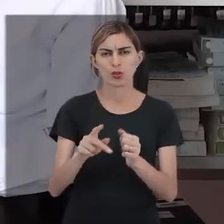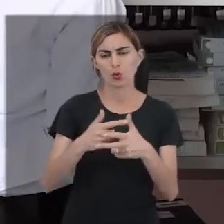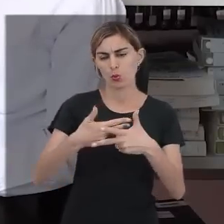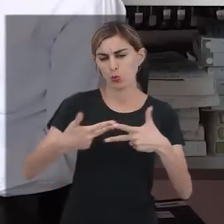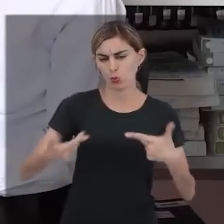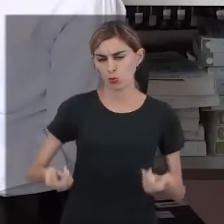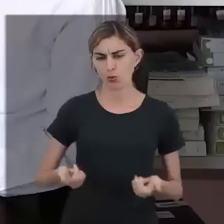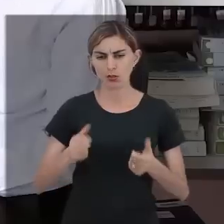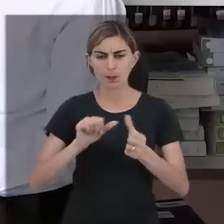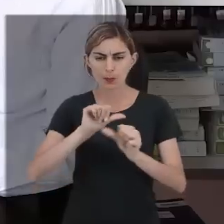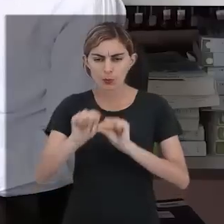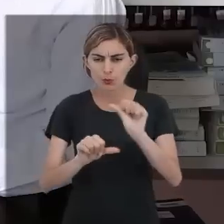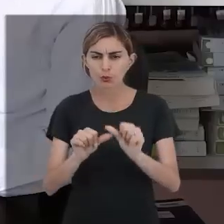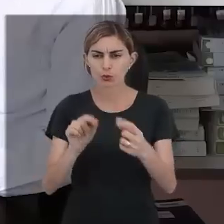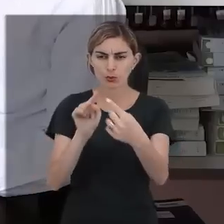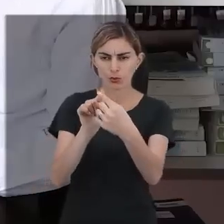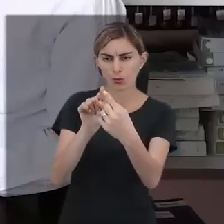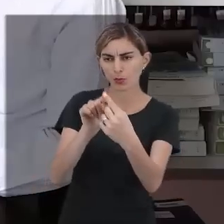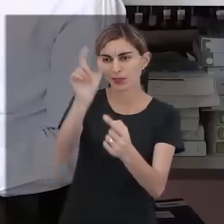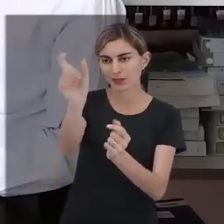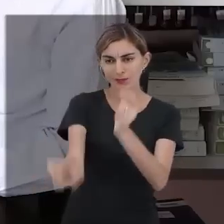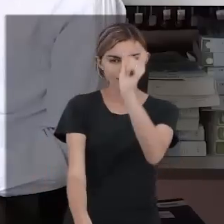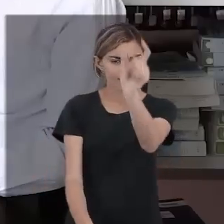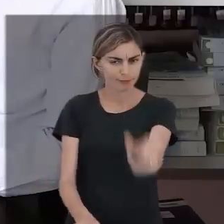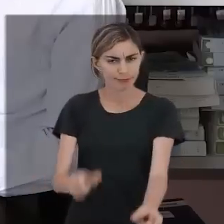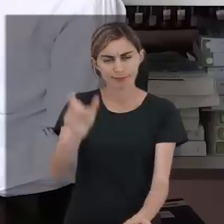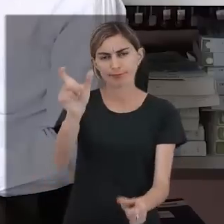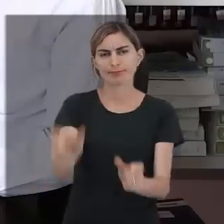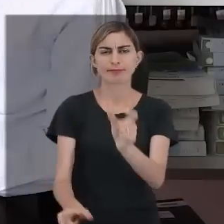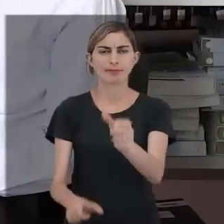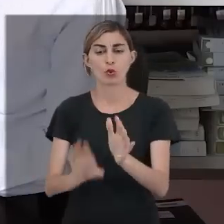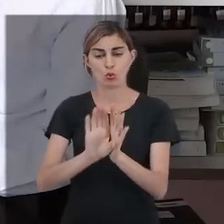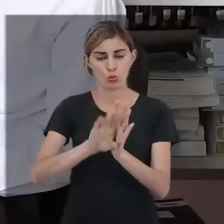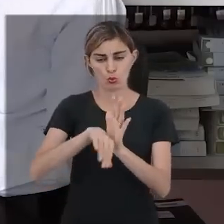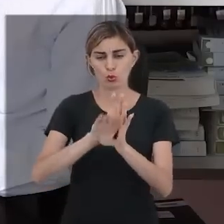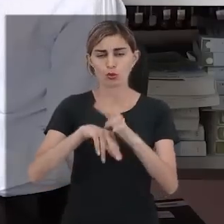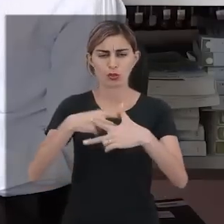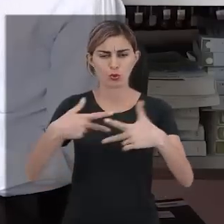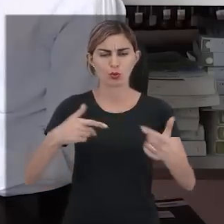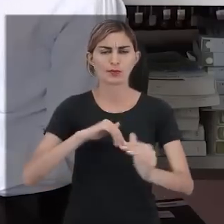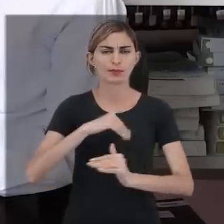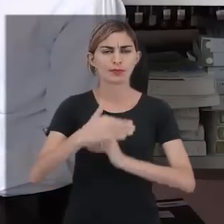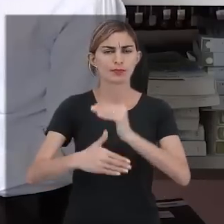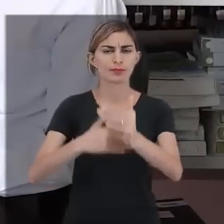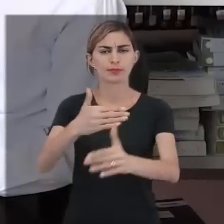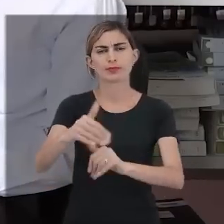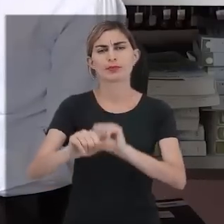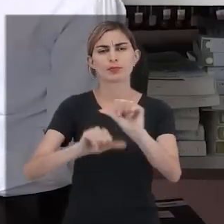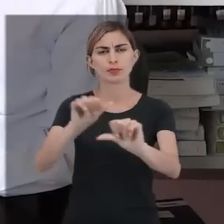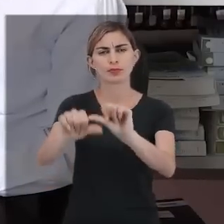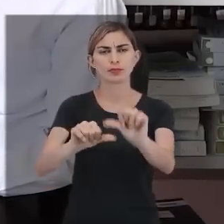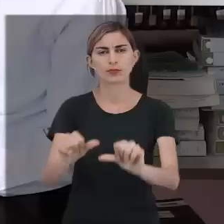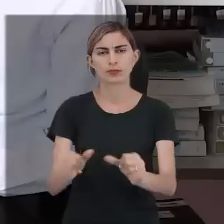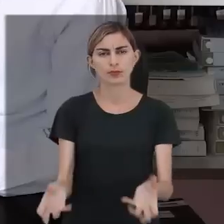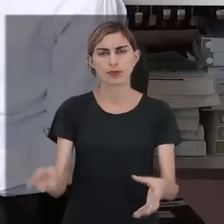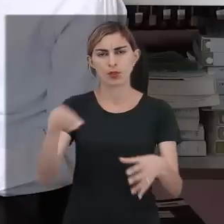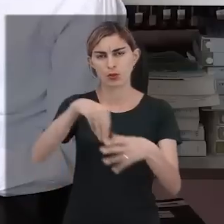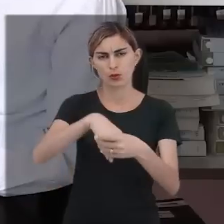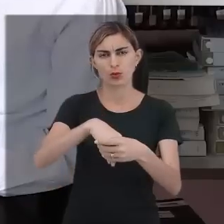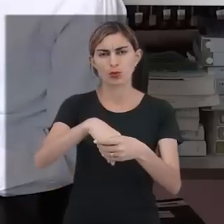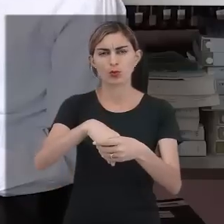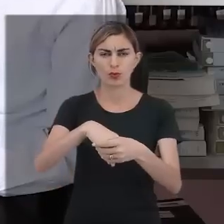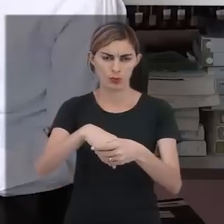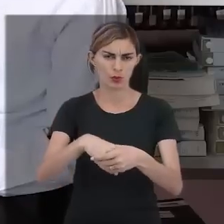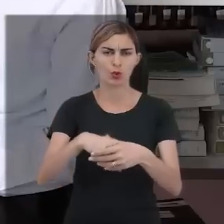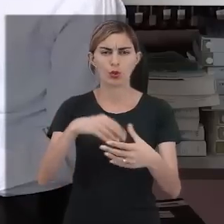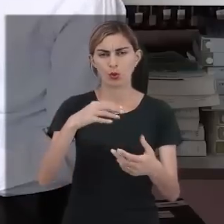produto ou serviço ao consumidor. E o conceito da qualidade, ele foi amadurecendo com o tempo, né? E inserimos o termo total,